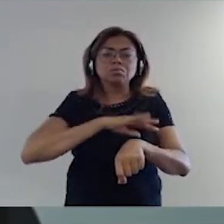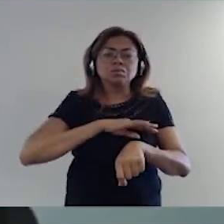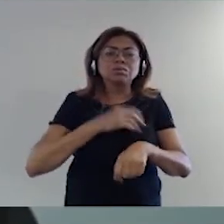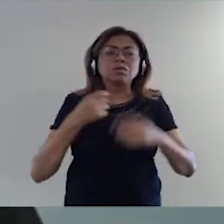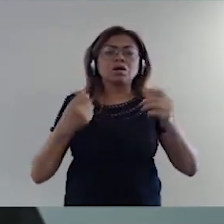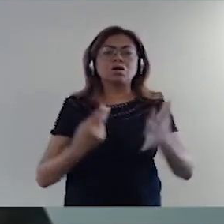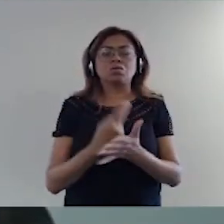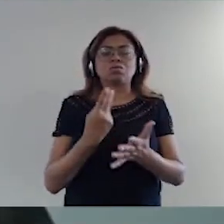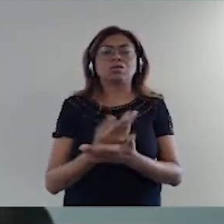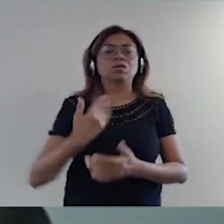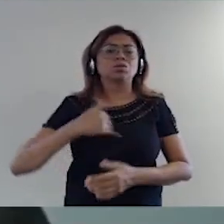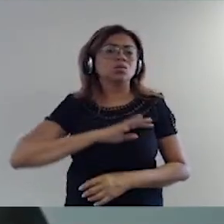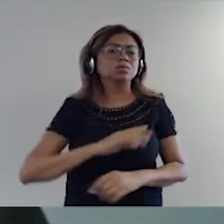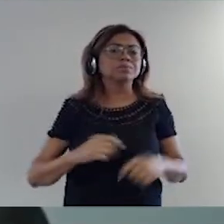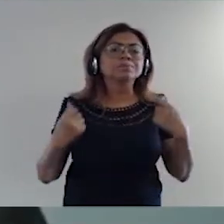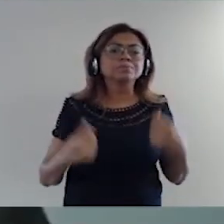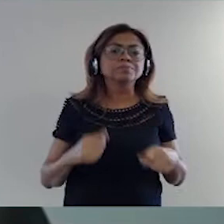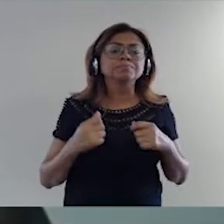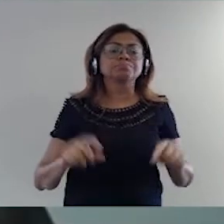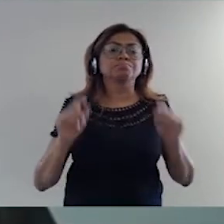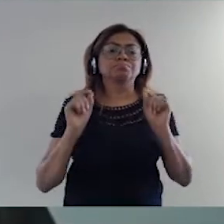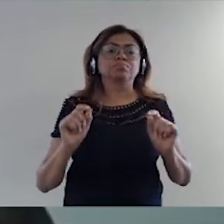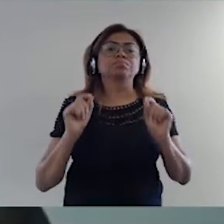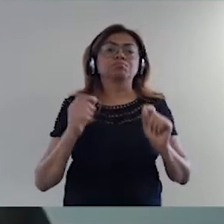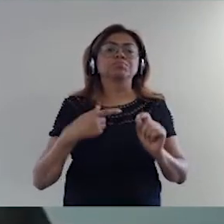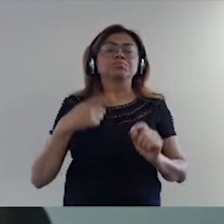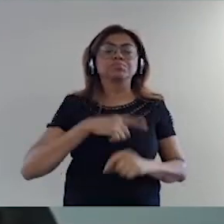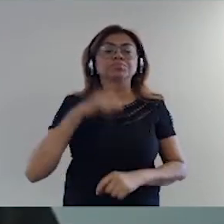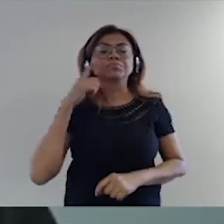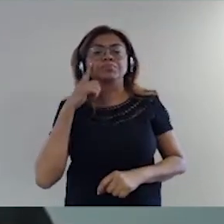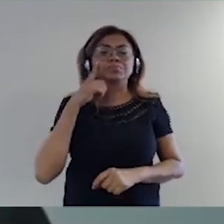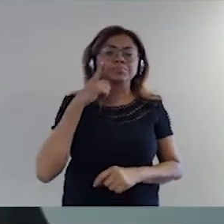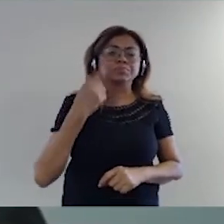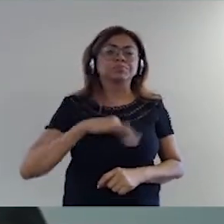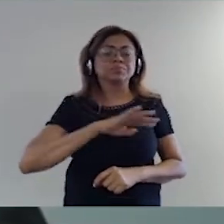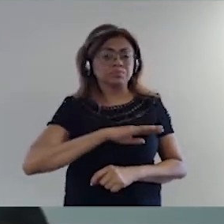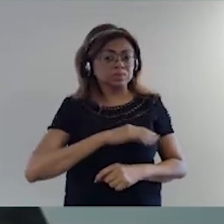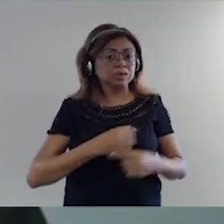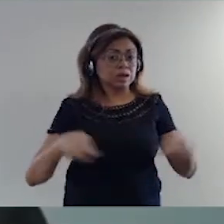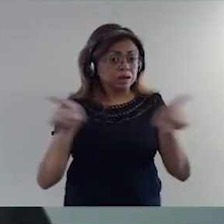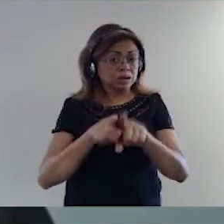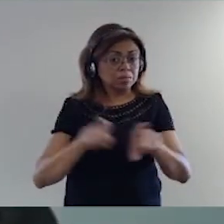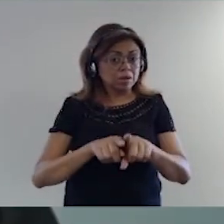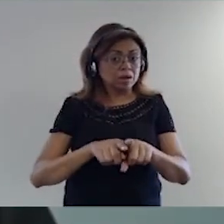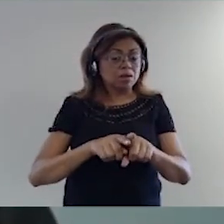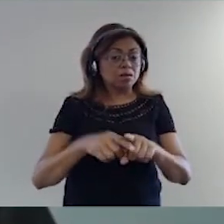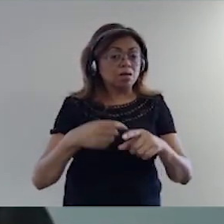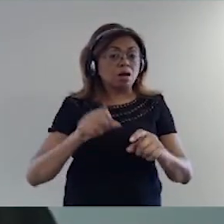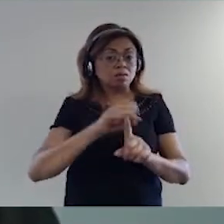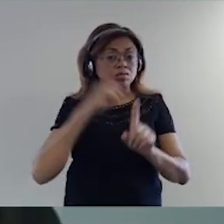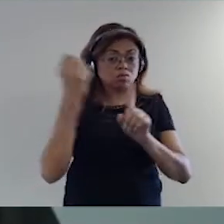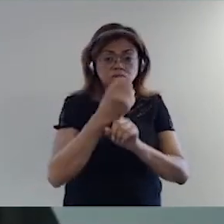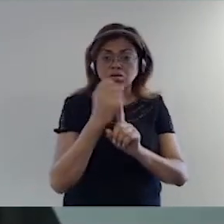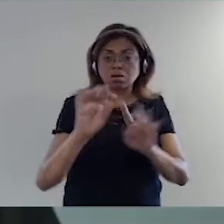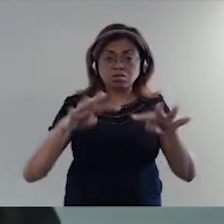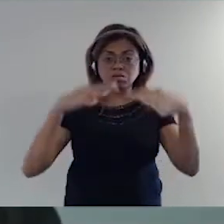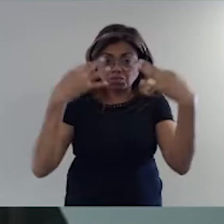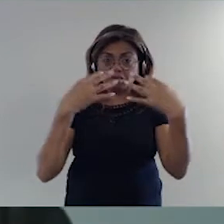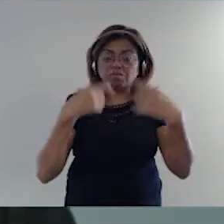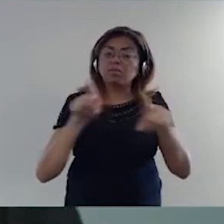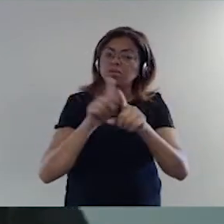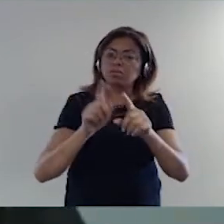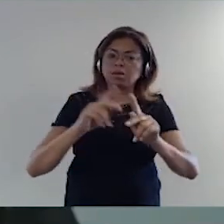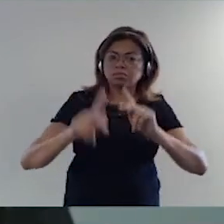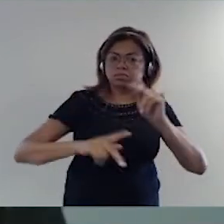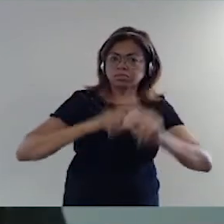solene, nós precisamos levar em consideração que é um ato público. que ele, em que pese toda